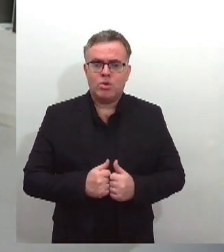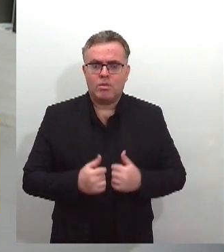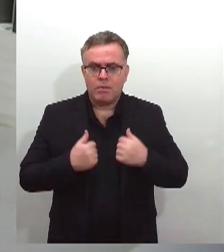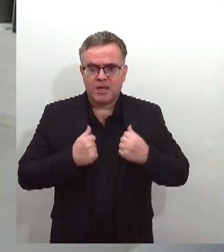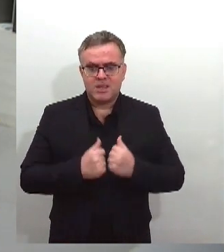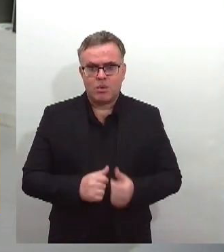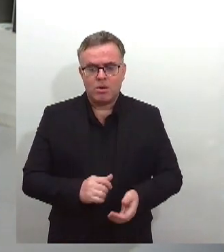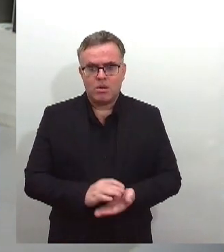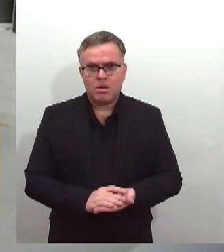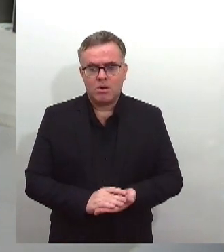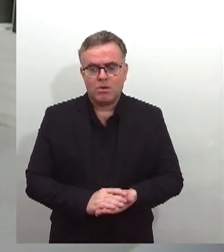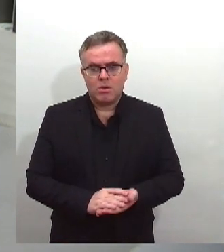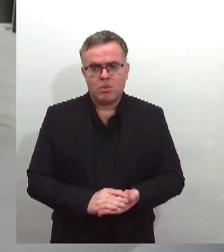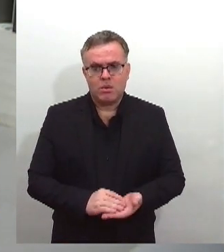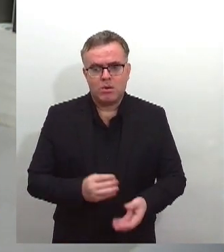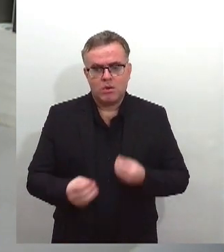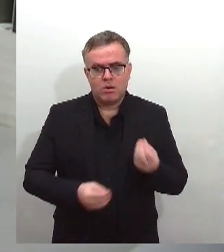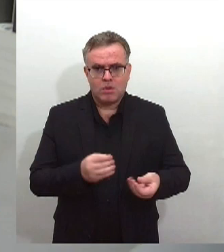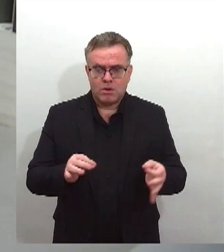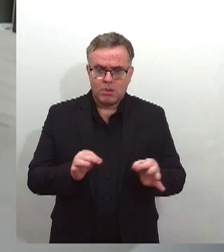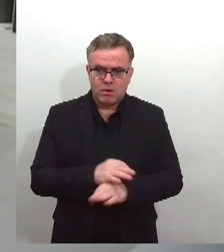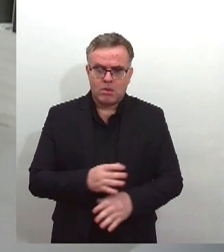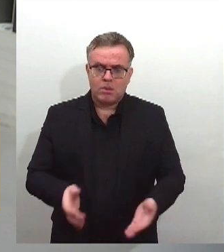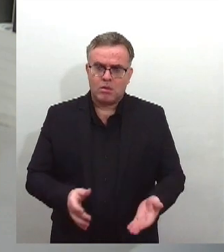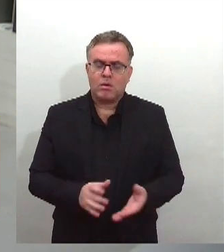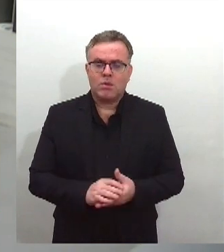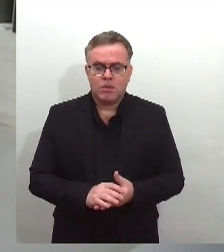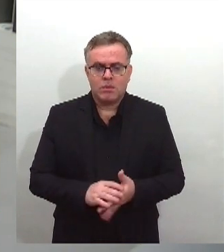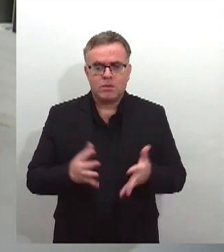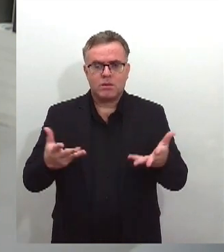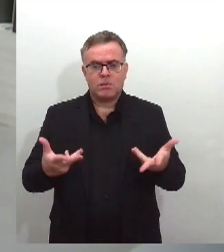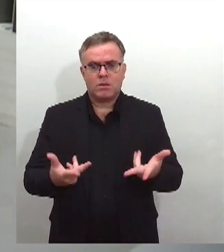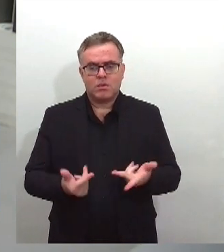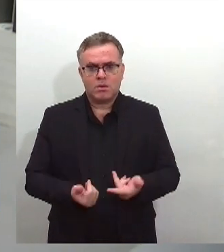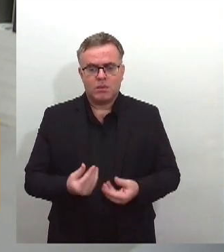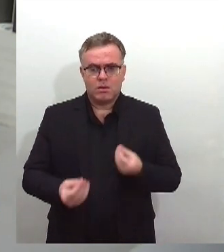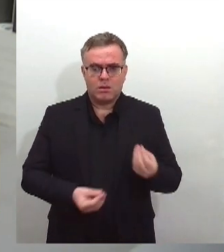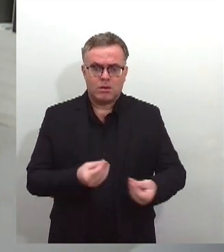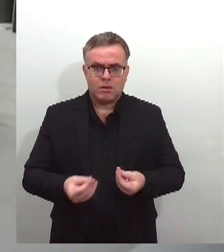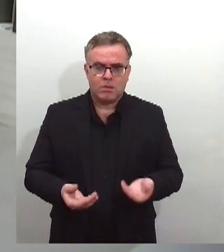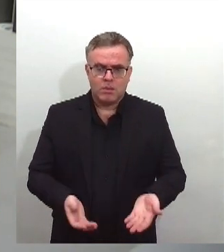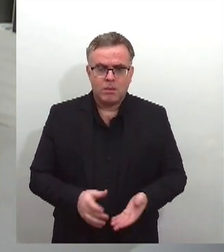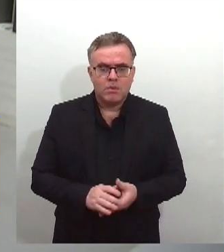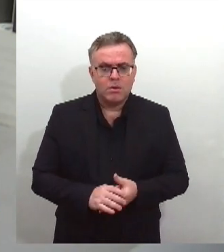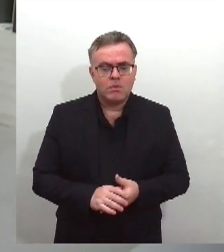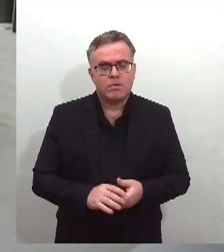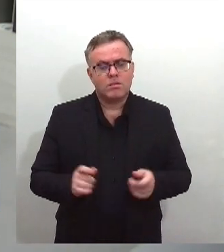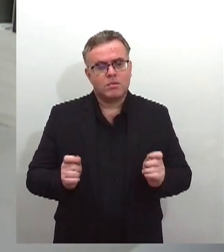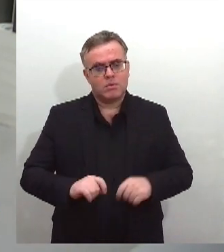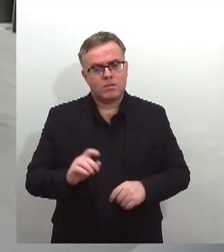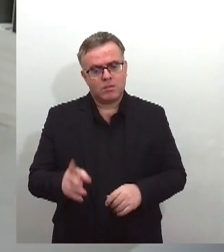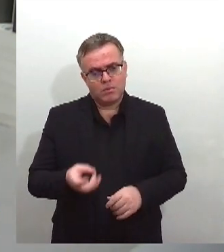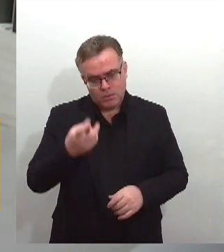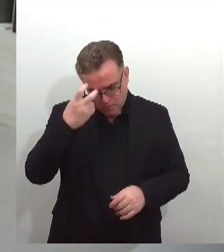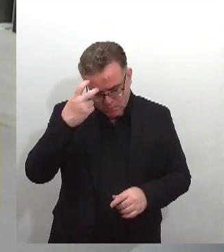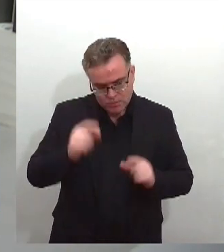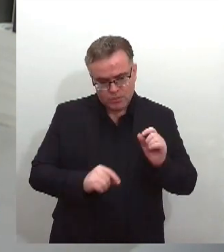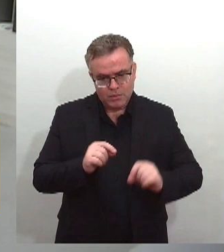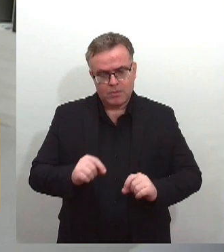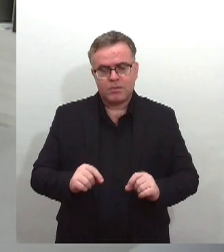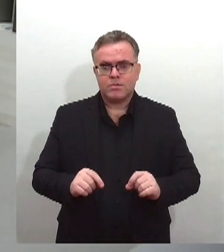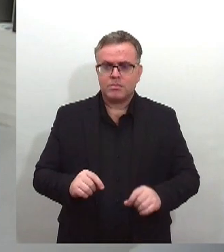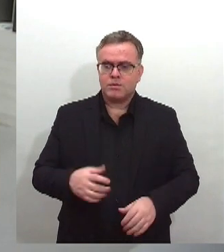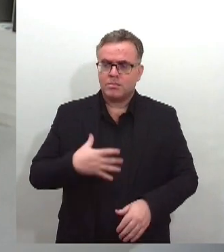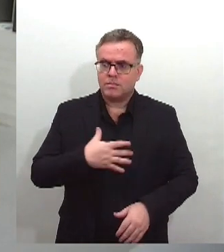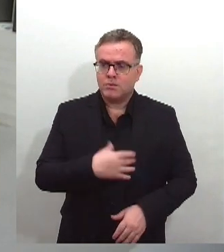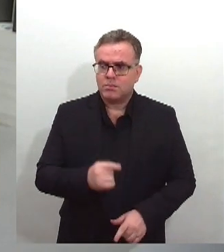quebrar esse ciclo de violência da melhor forma possível, da forma mais tranquila para ela e também para os seus filhos.